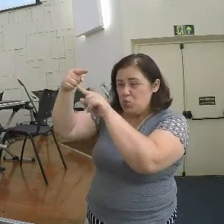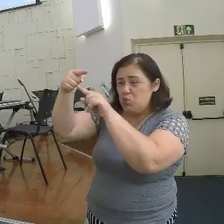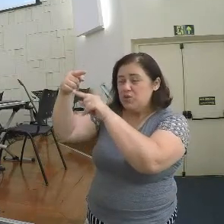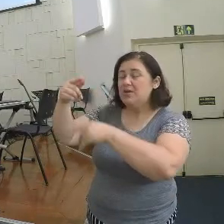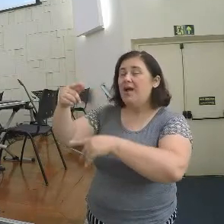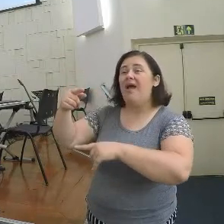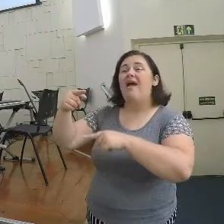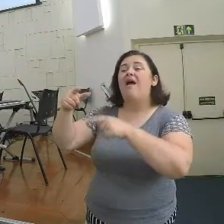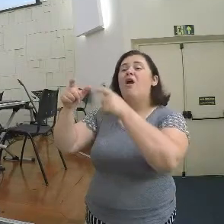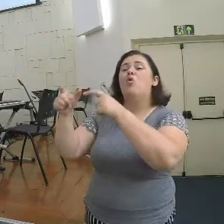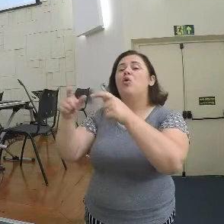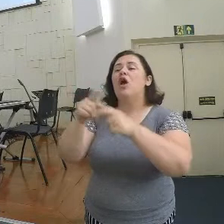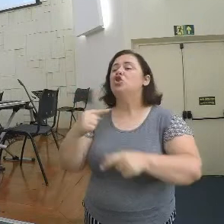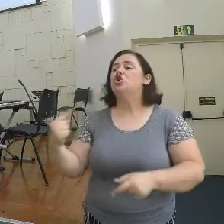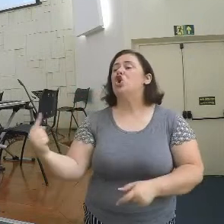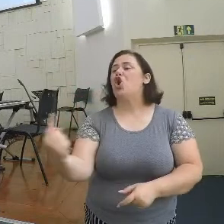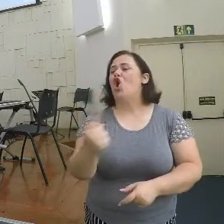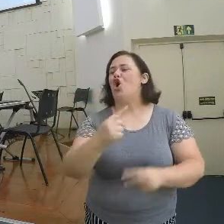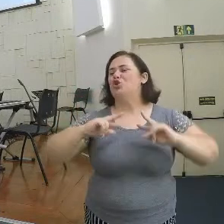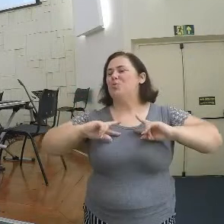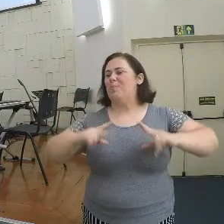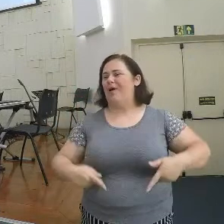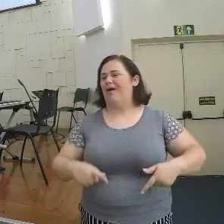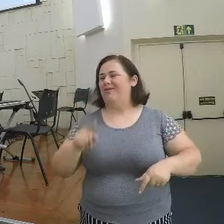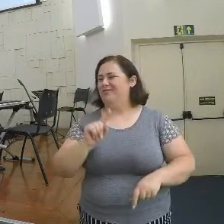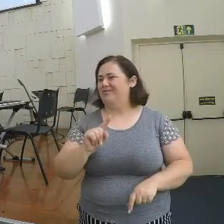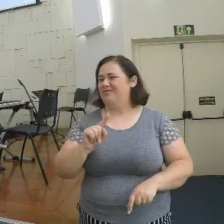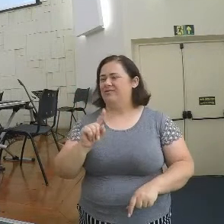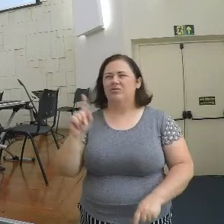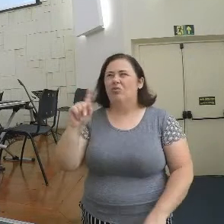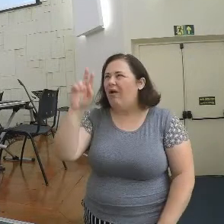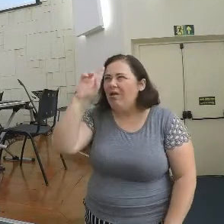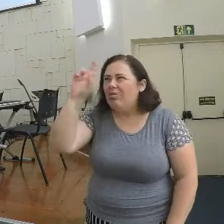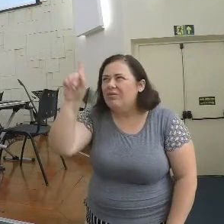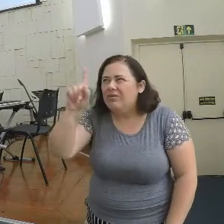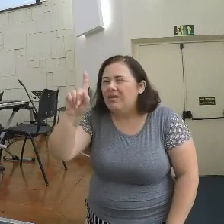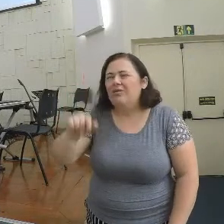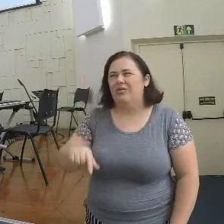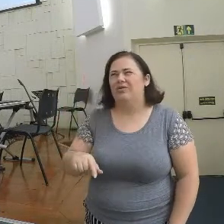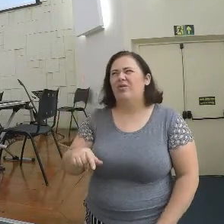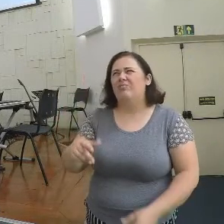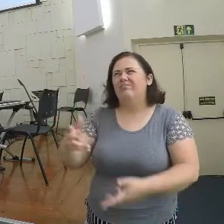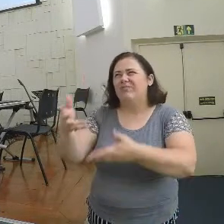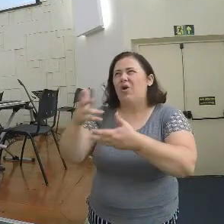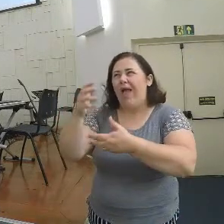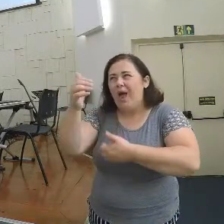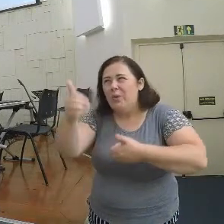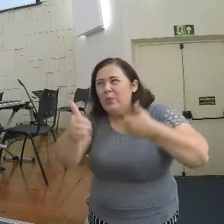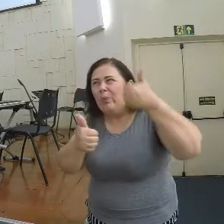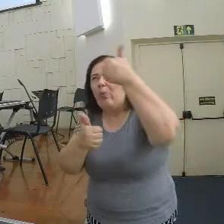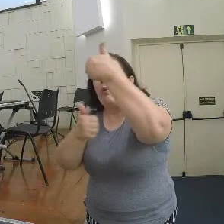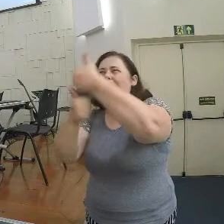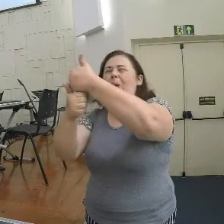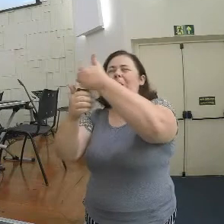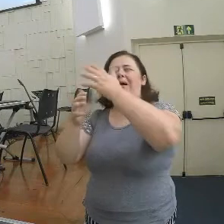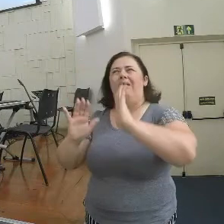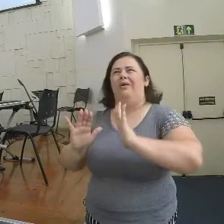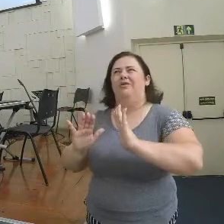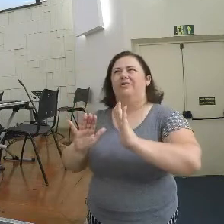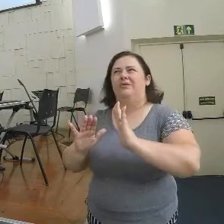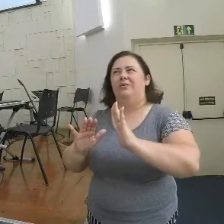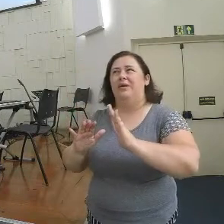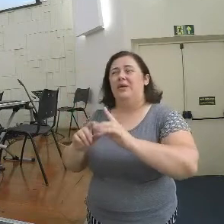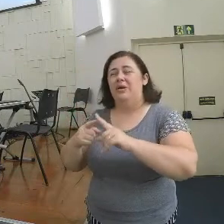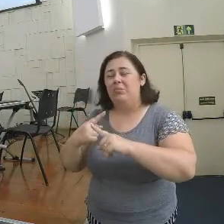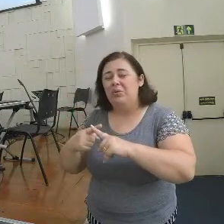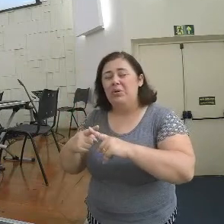daí, para a glória tua e minha salvação. Troca esta cruz horrível que aceitaste, pelo trono que te ofereço em